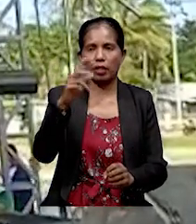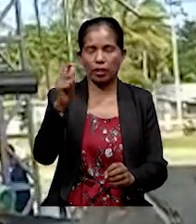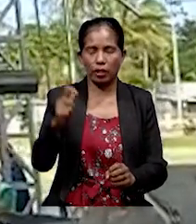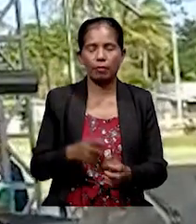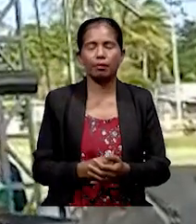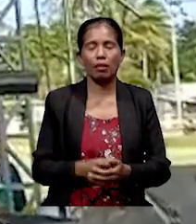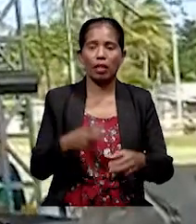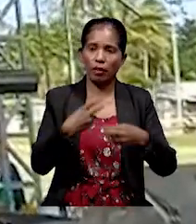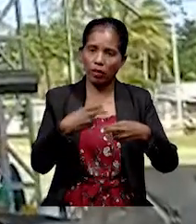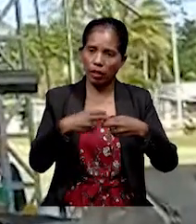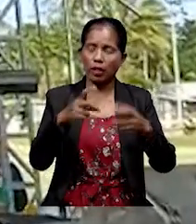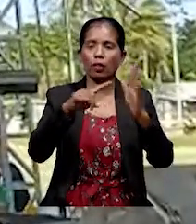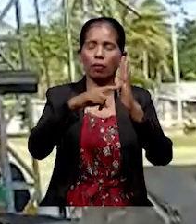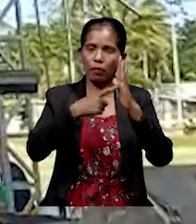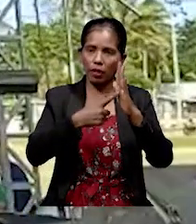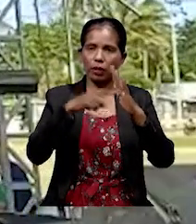Crise ne hagu, vai hira.